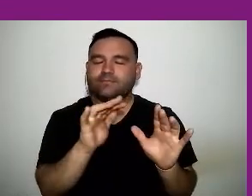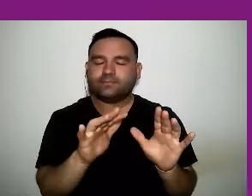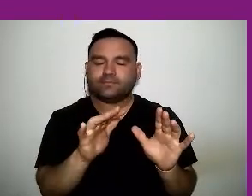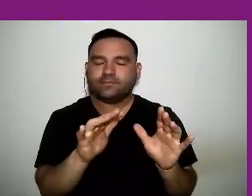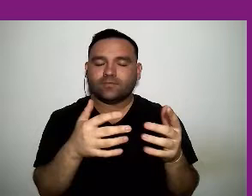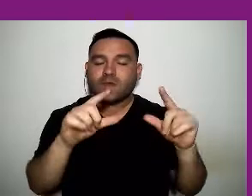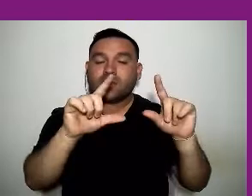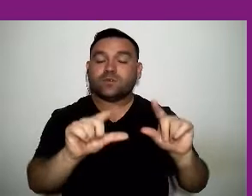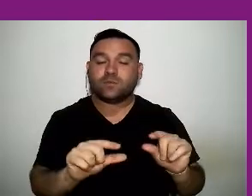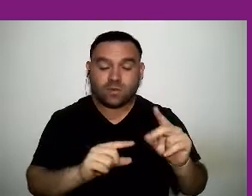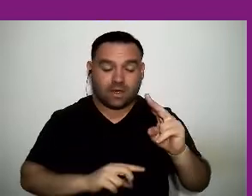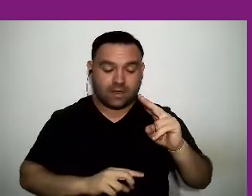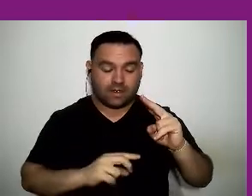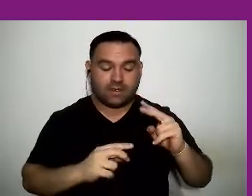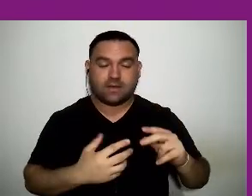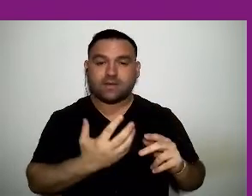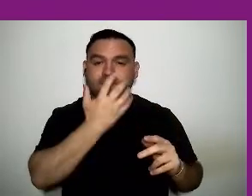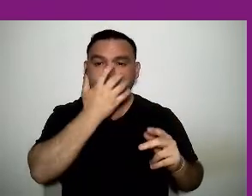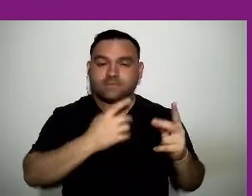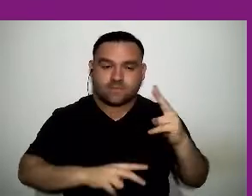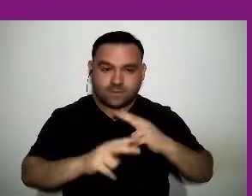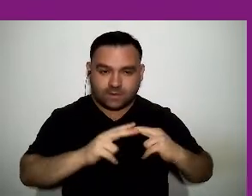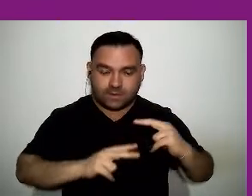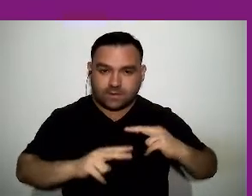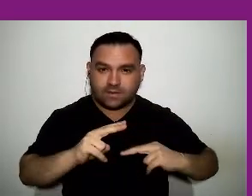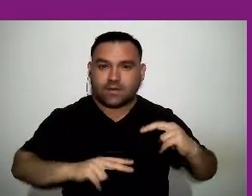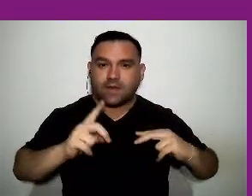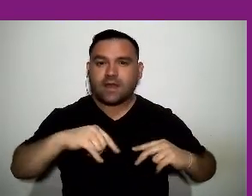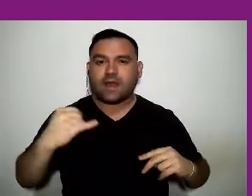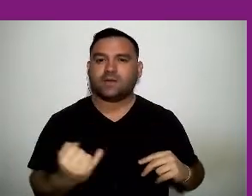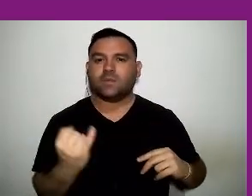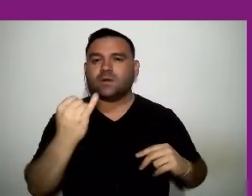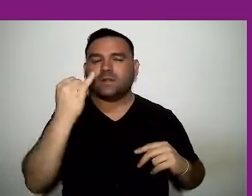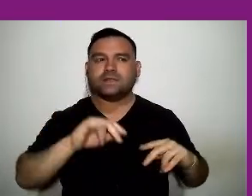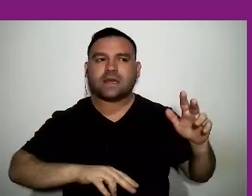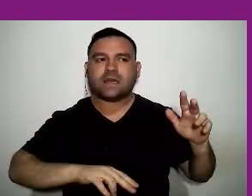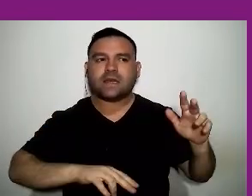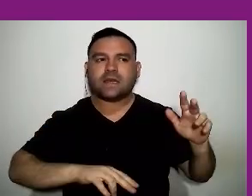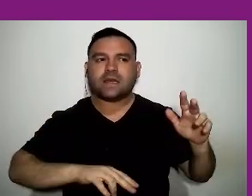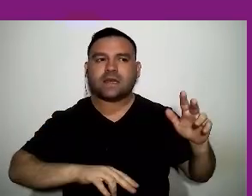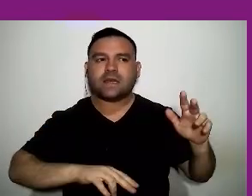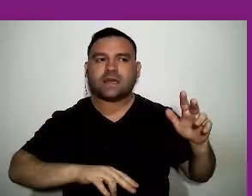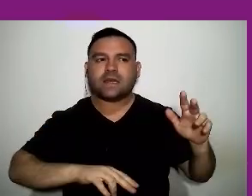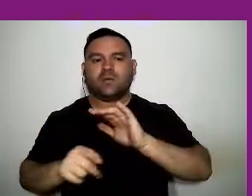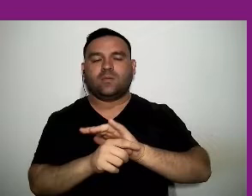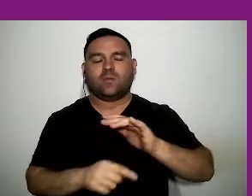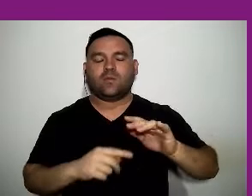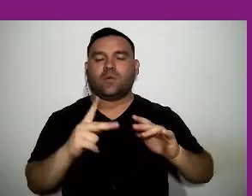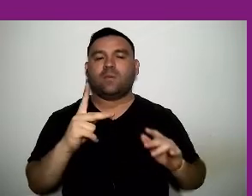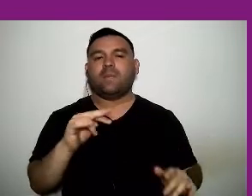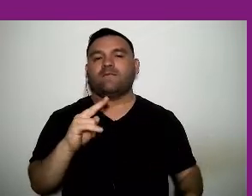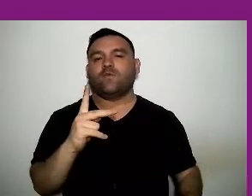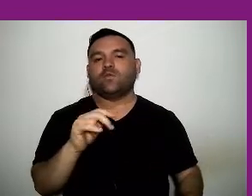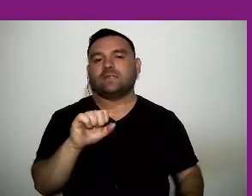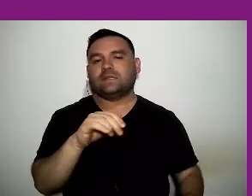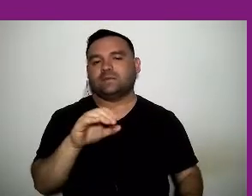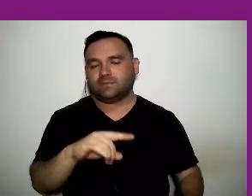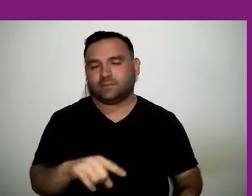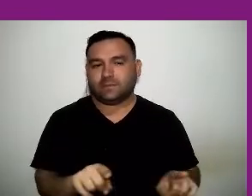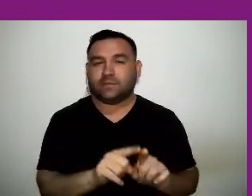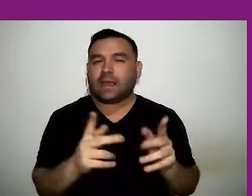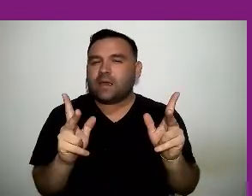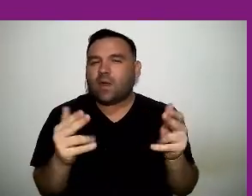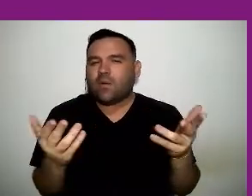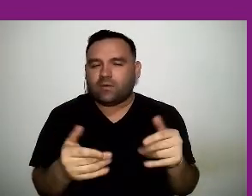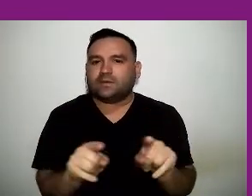para a redução da ventilação de uma forma muito mais importante do que as alterações de perfusão. Nesse